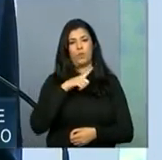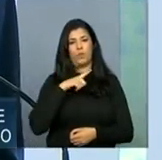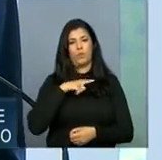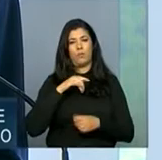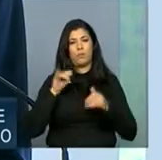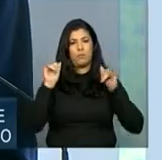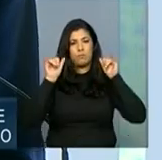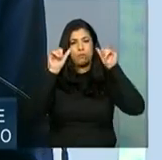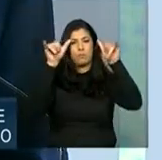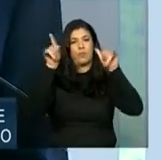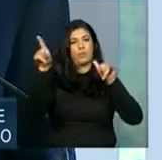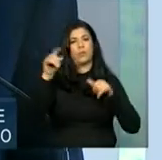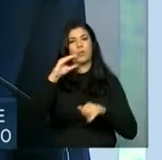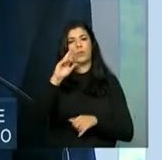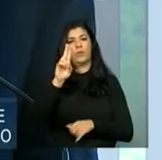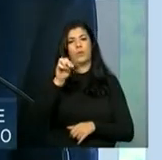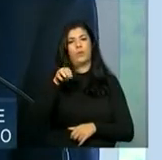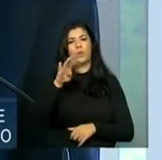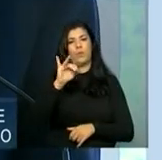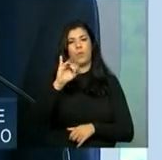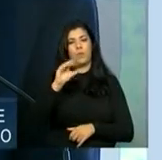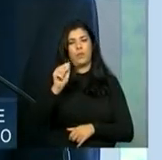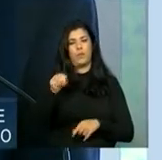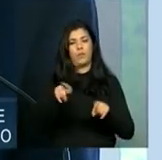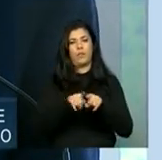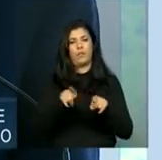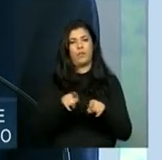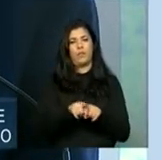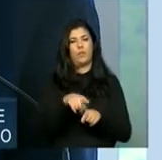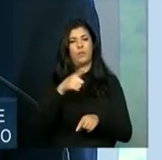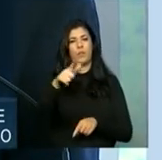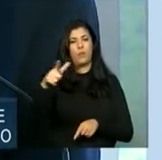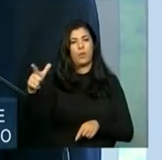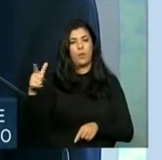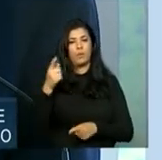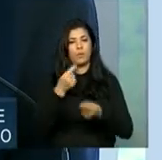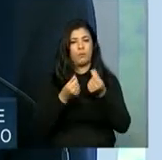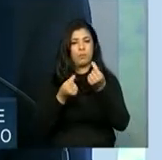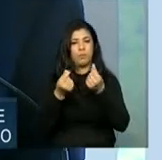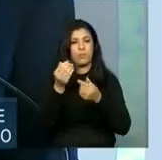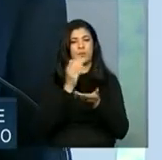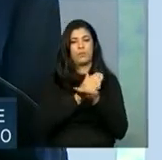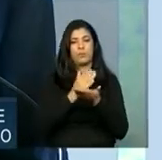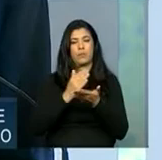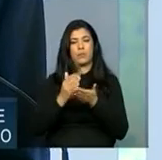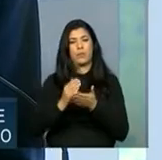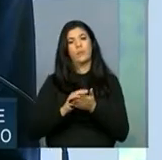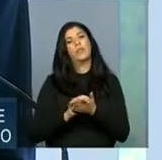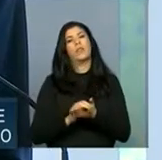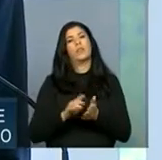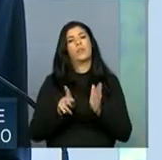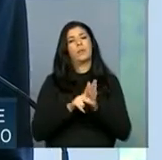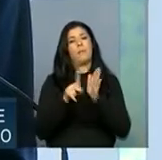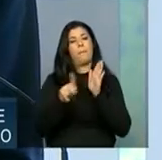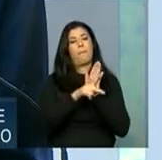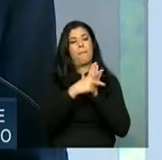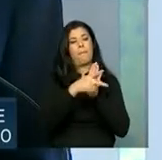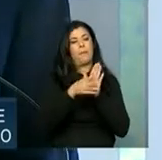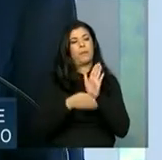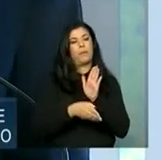das estações e o financiamento para as desapropriações da linha seis